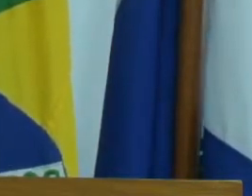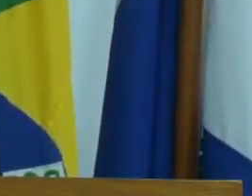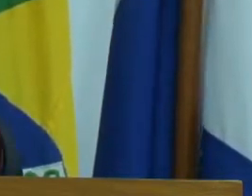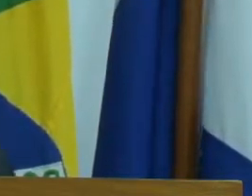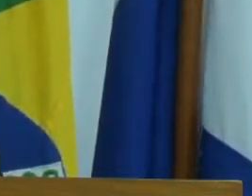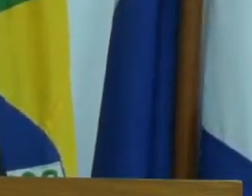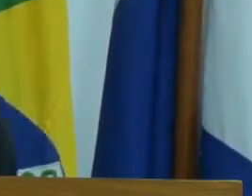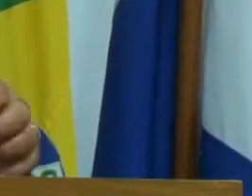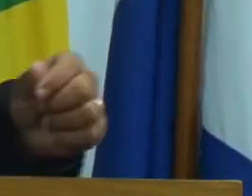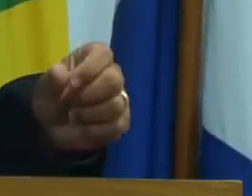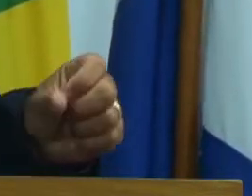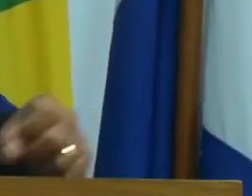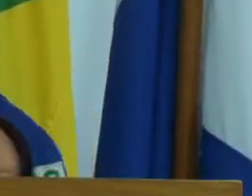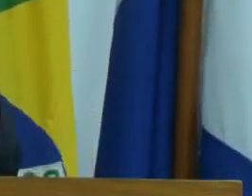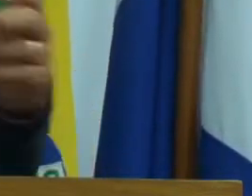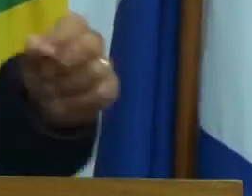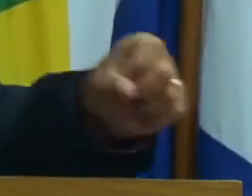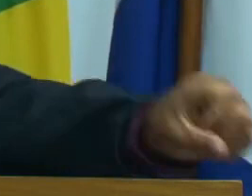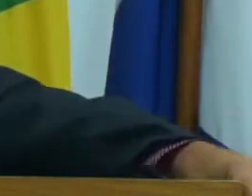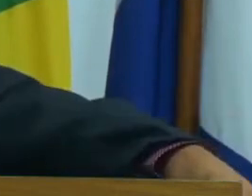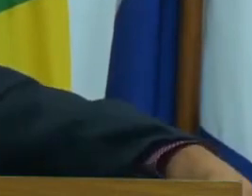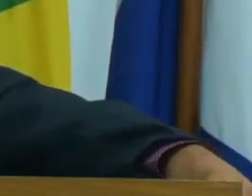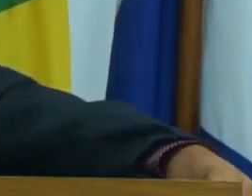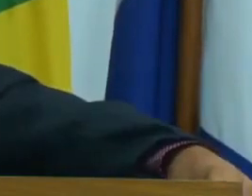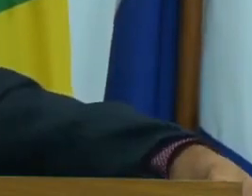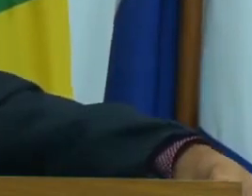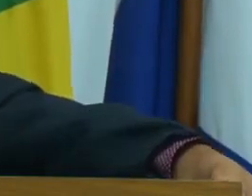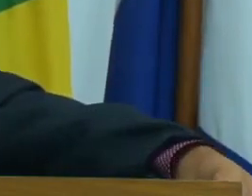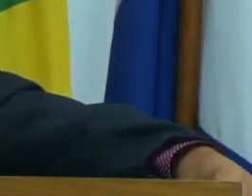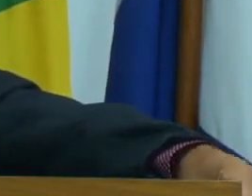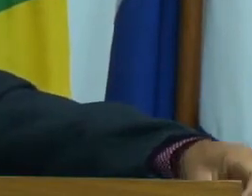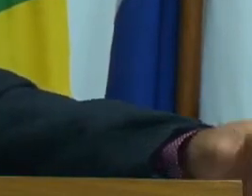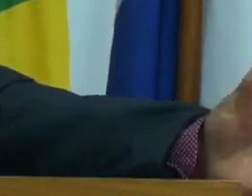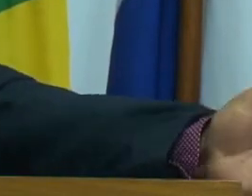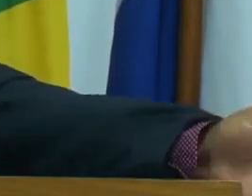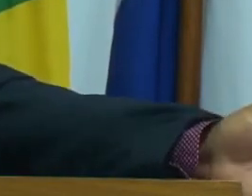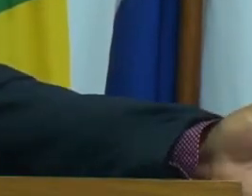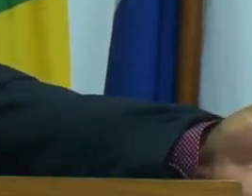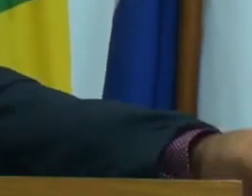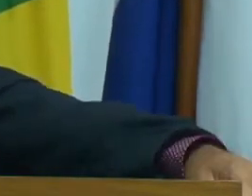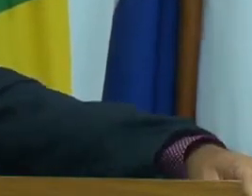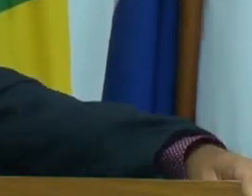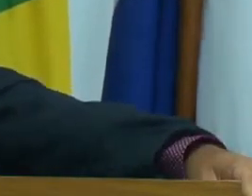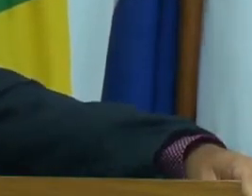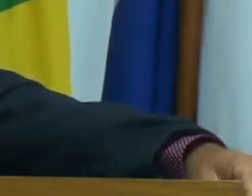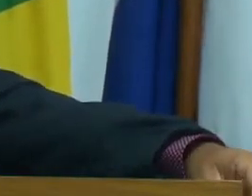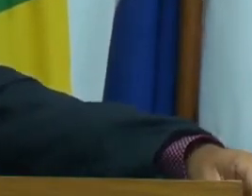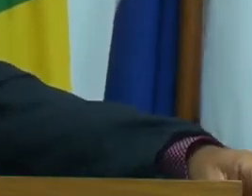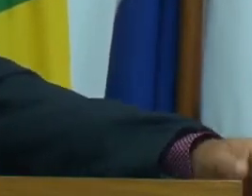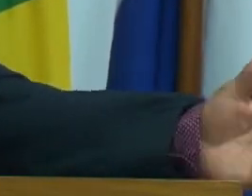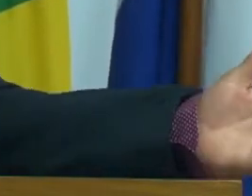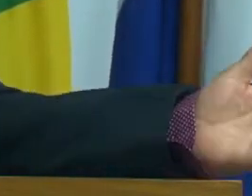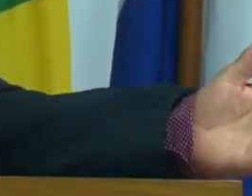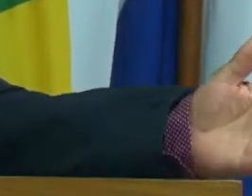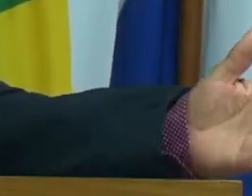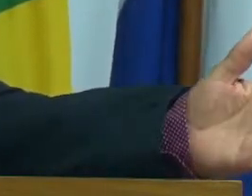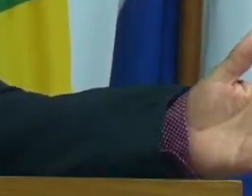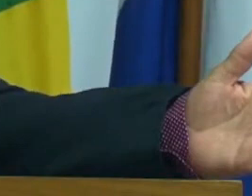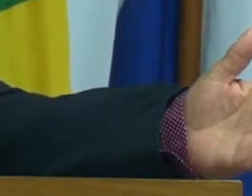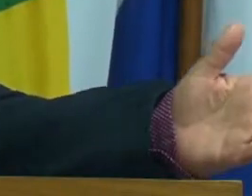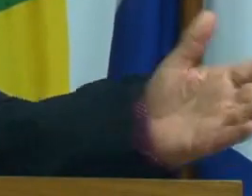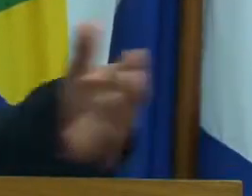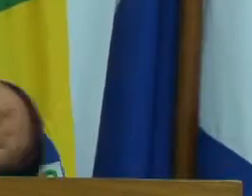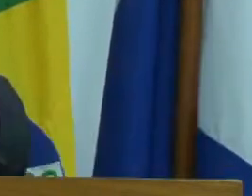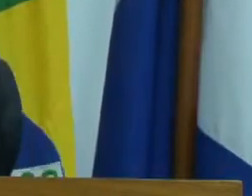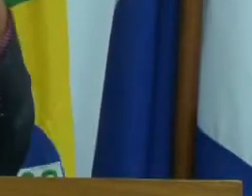possa já se programar para começar a limpar esses grandes rios que cortam nossa cidade. E os pequenos também, né? Nós temos um valão ali na Rua 11,